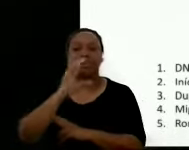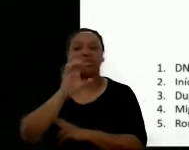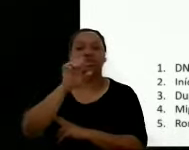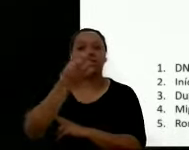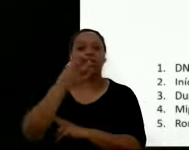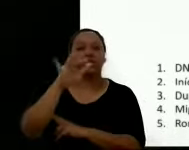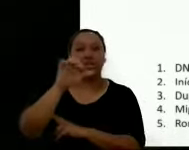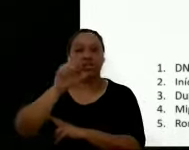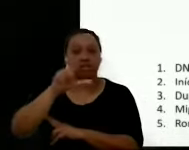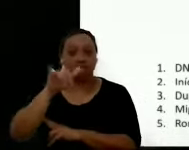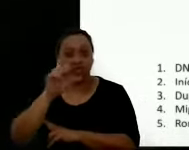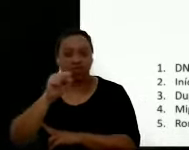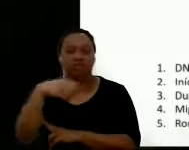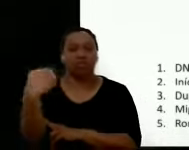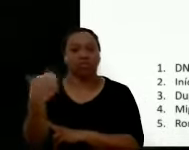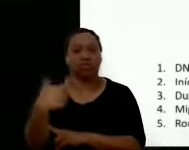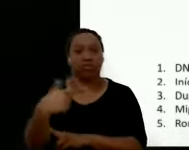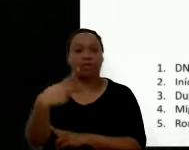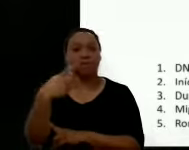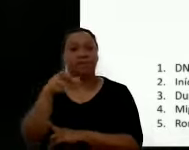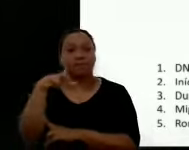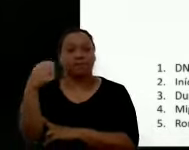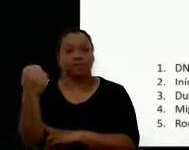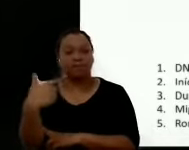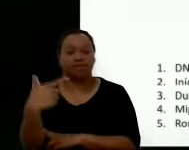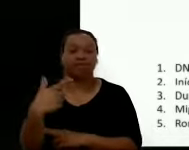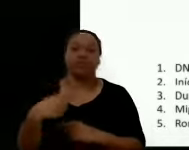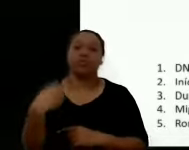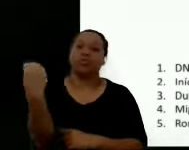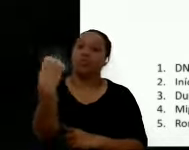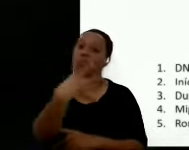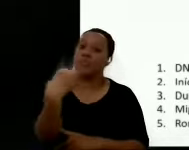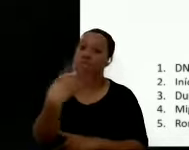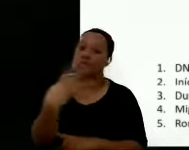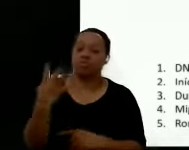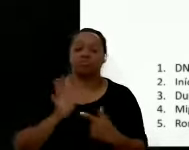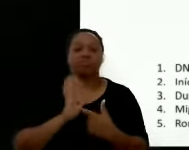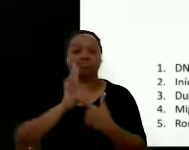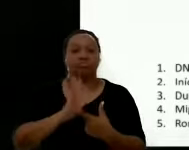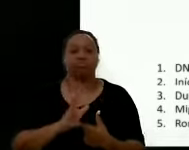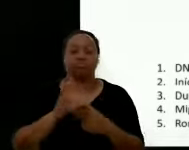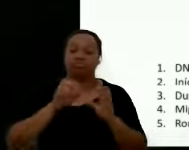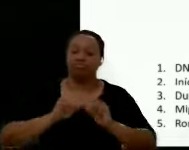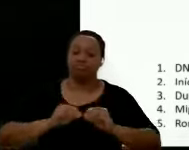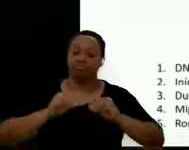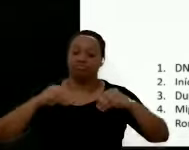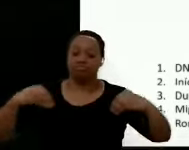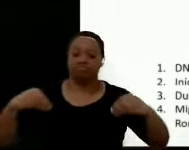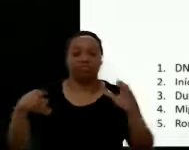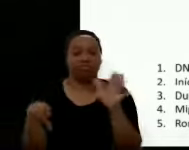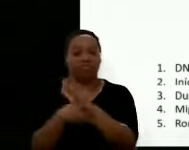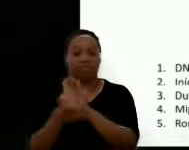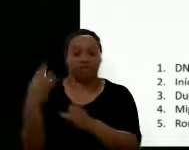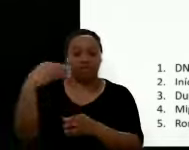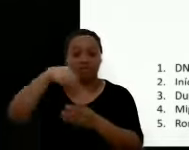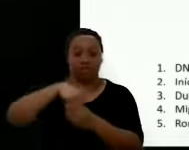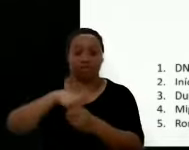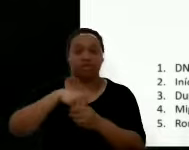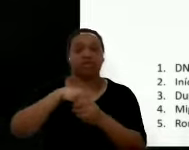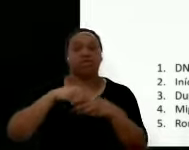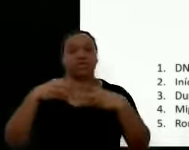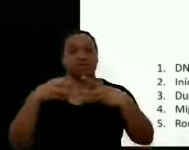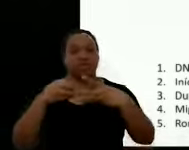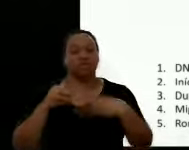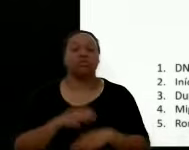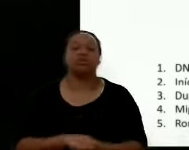dos centríolos, formação do segundo par. 4. Migração dos centríolos para os